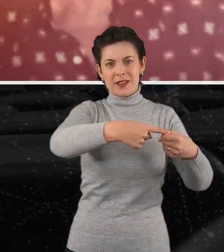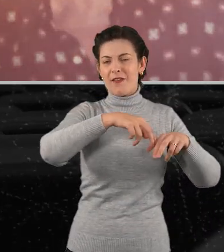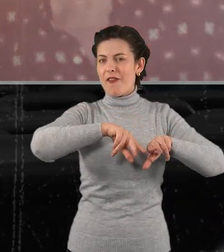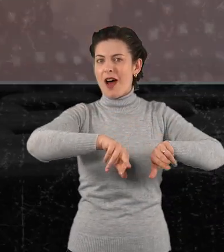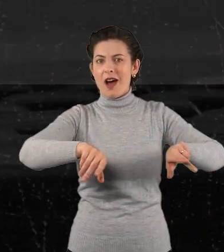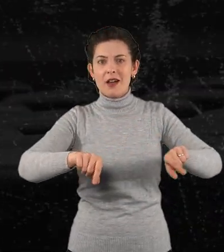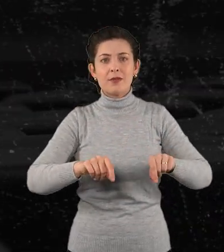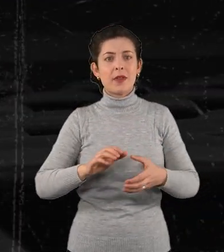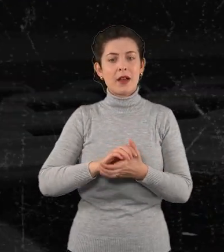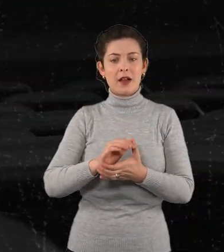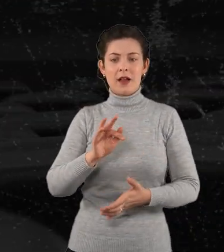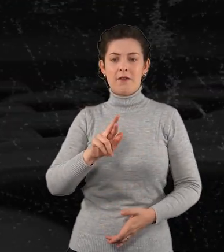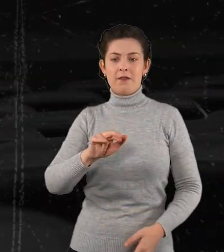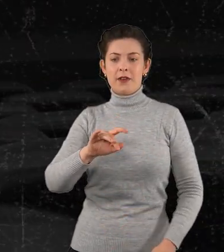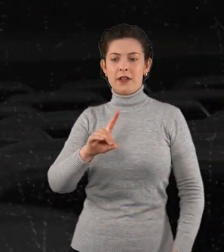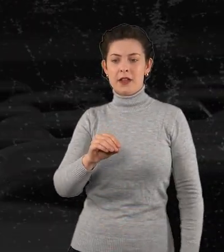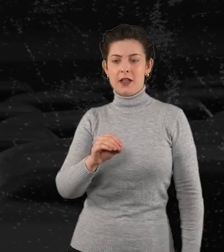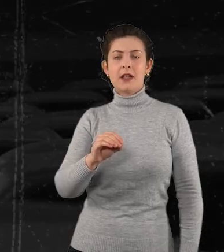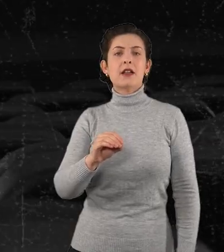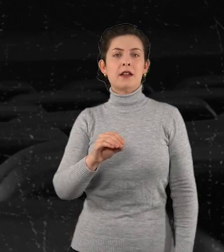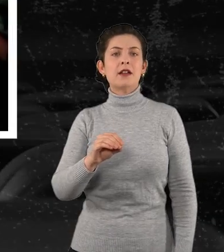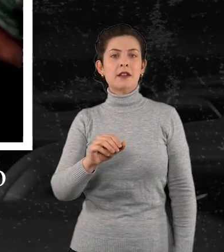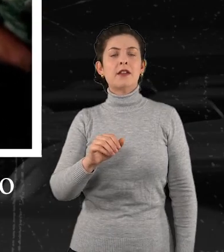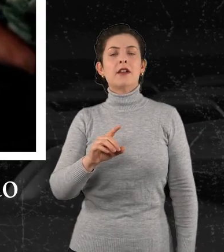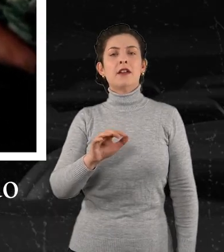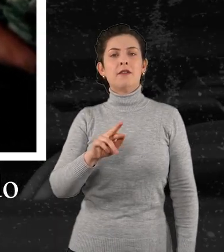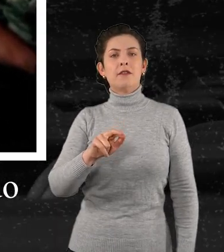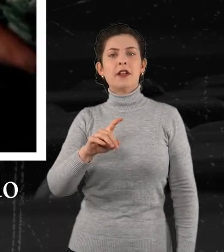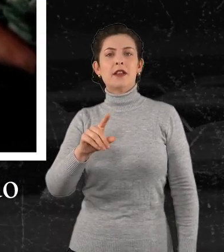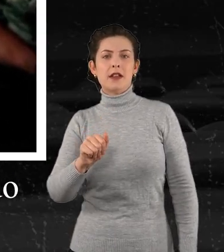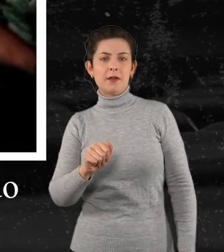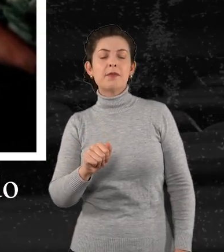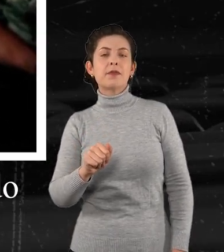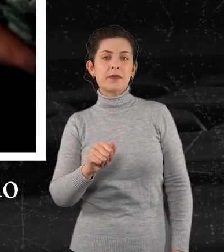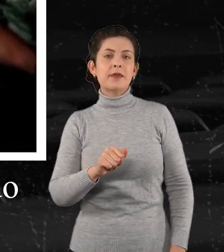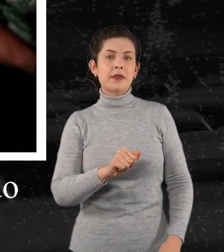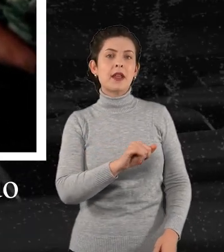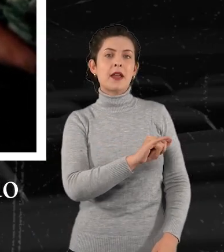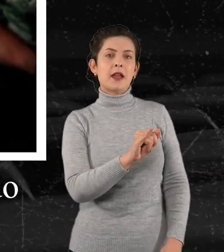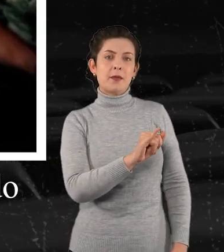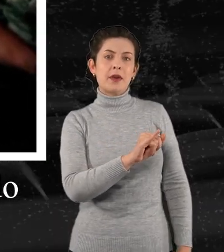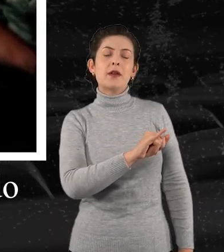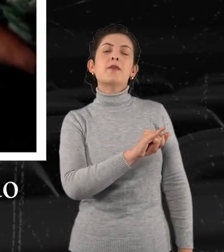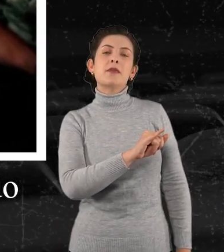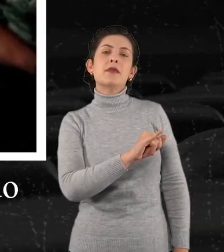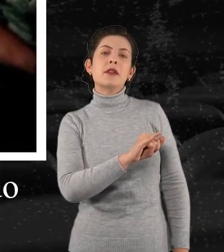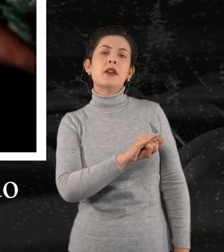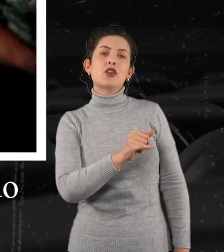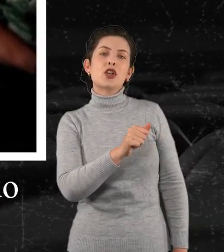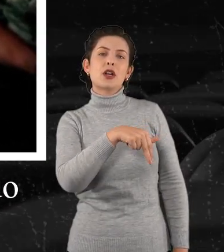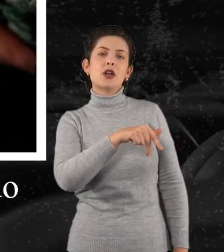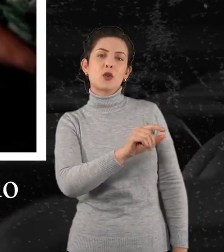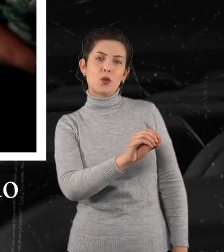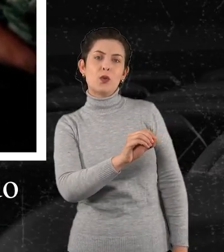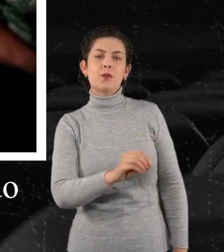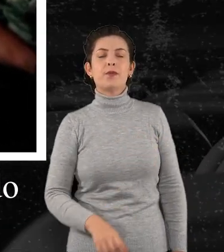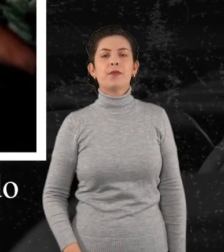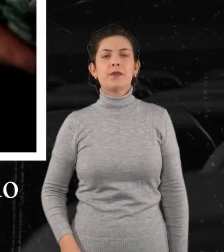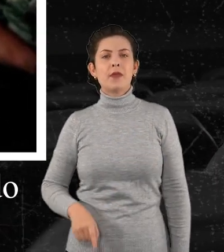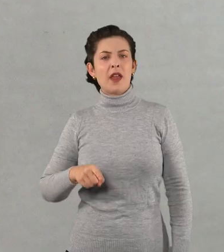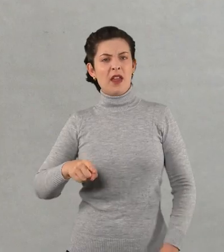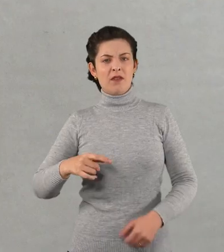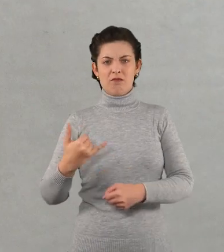outros municípios. Ele era casado com Fida Goulart, irmã do ex-presidente João Marques Goulart, conhecido como